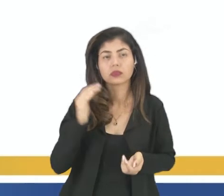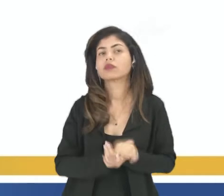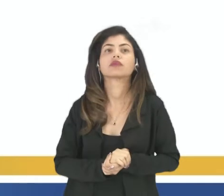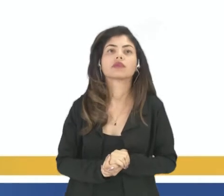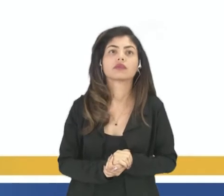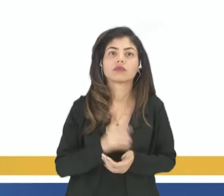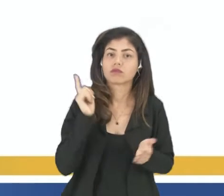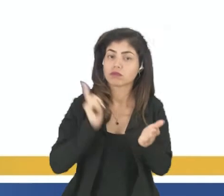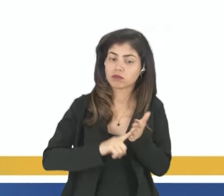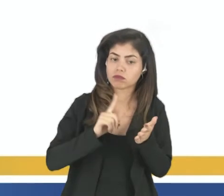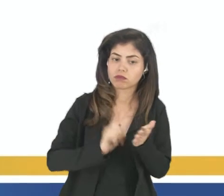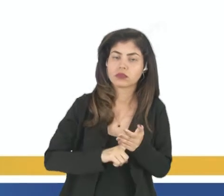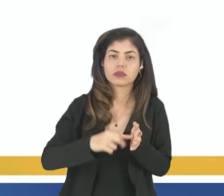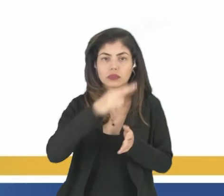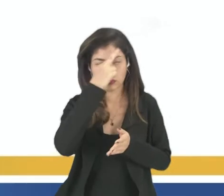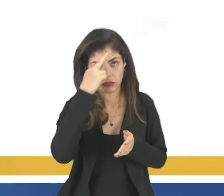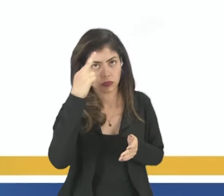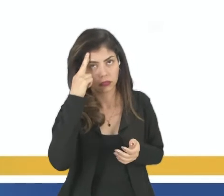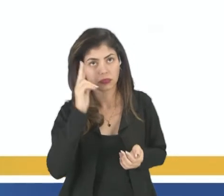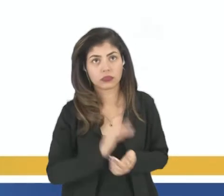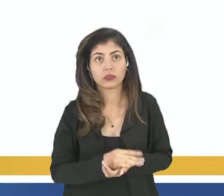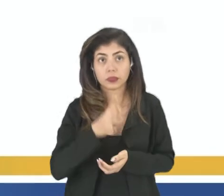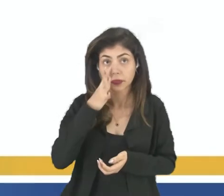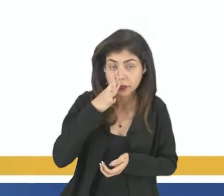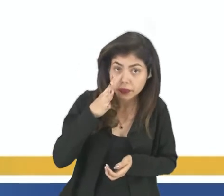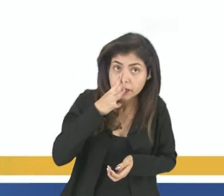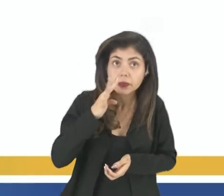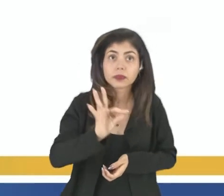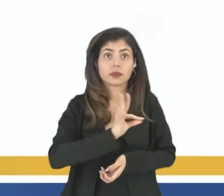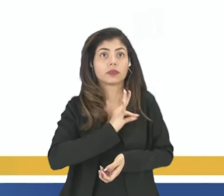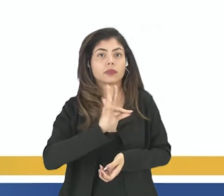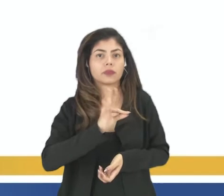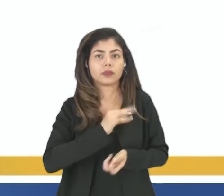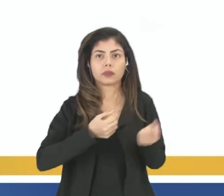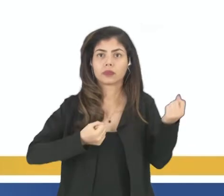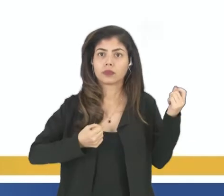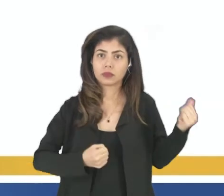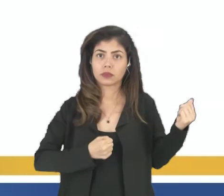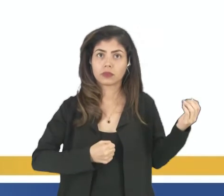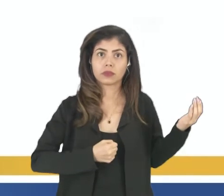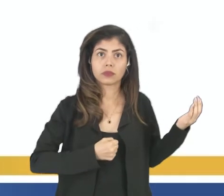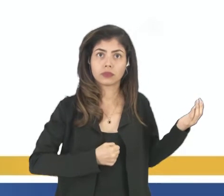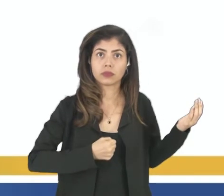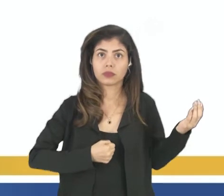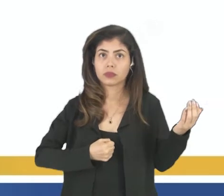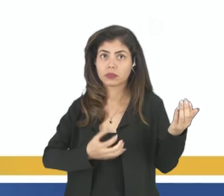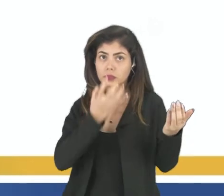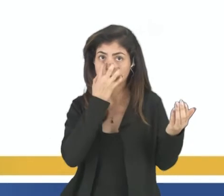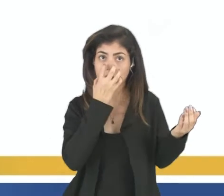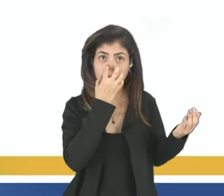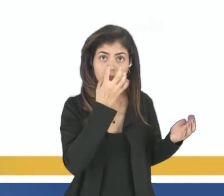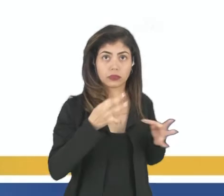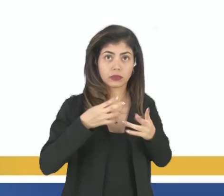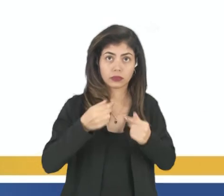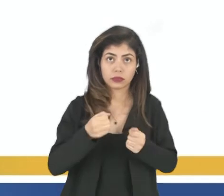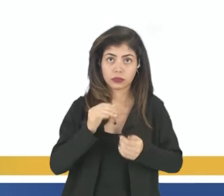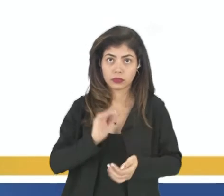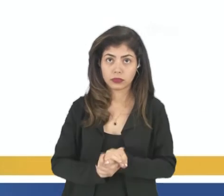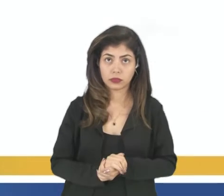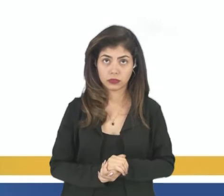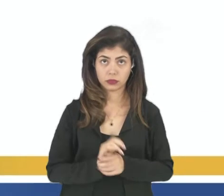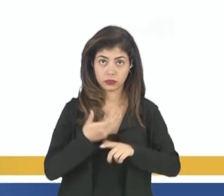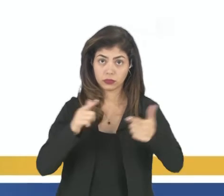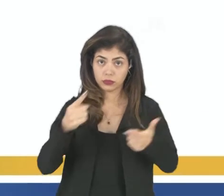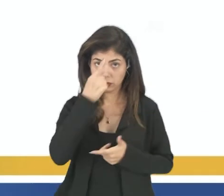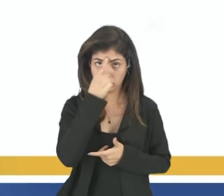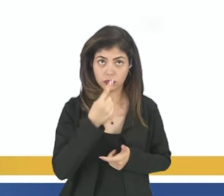Isso aí é um marco histórico. Essa imagem é interessante, né, os policiais armados com cães e eles todos sujeitos ali, uma